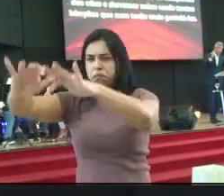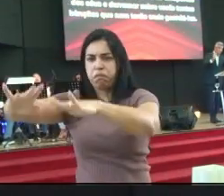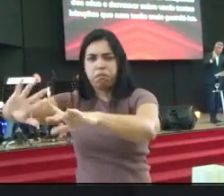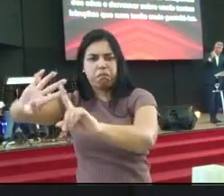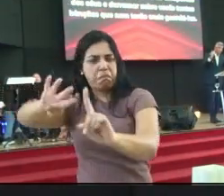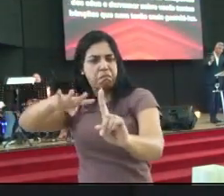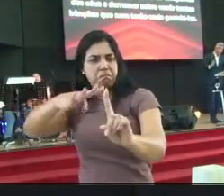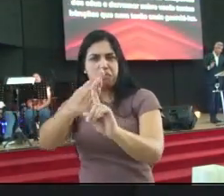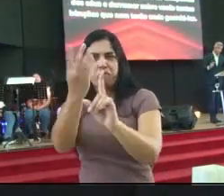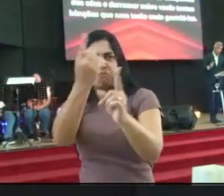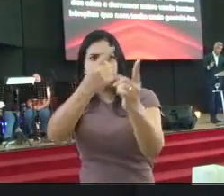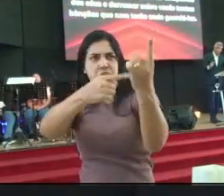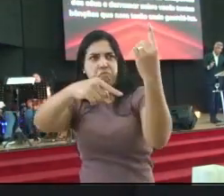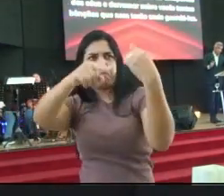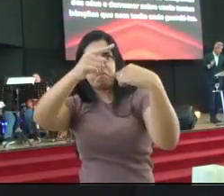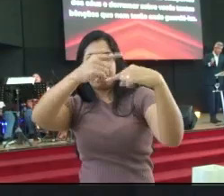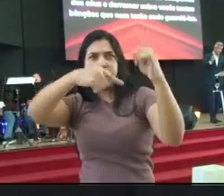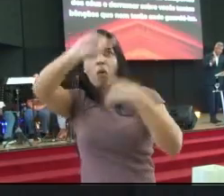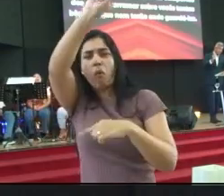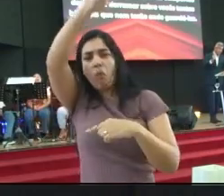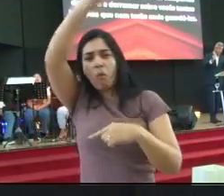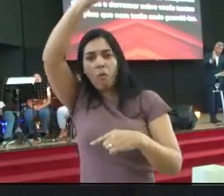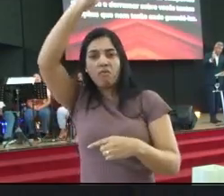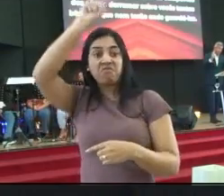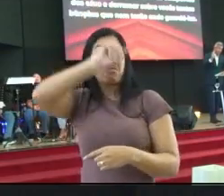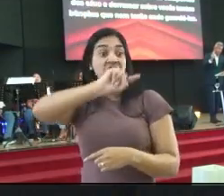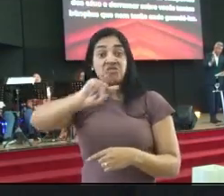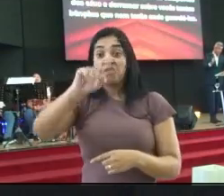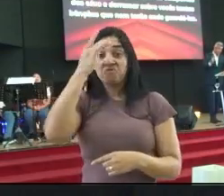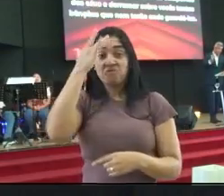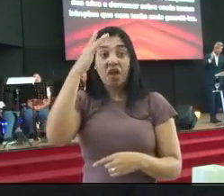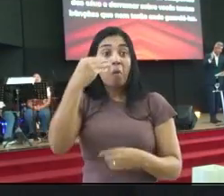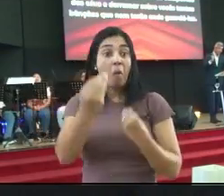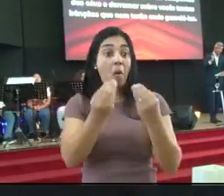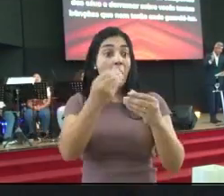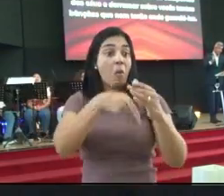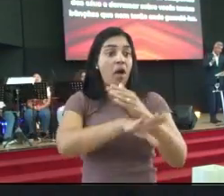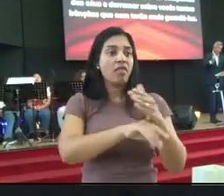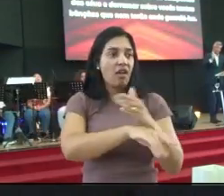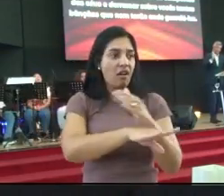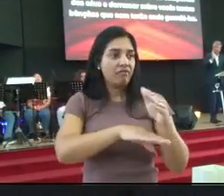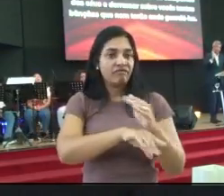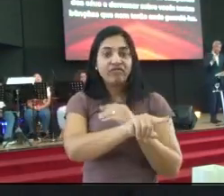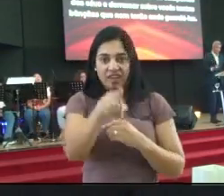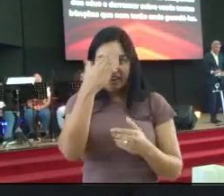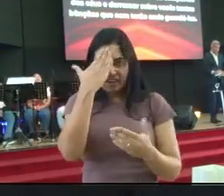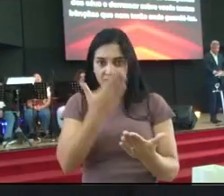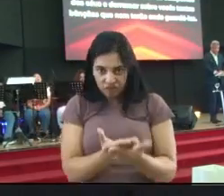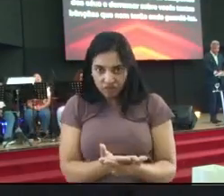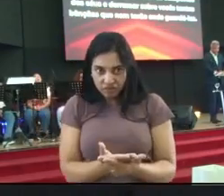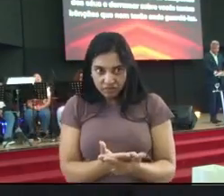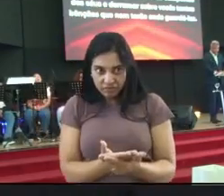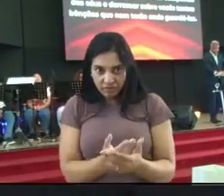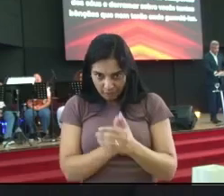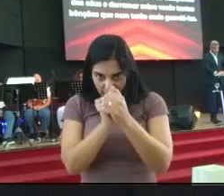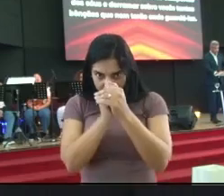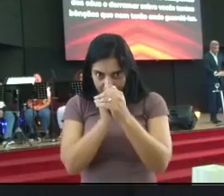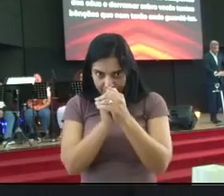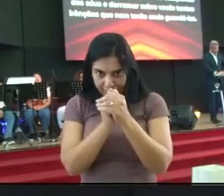vocês tantas bênçãos que nem terão onde guardá-las. Quantos creem nessa palavra, diga amém.